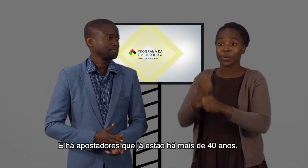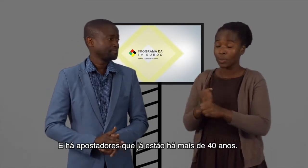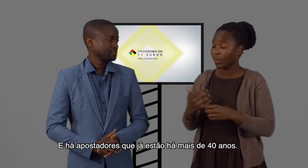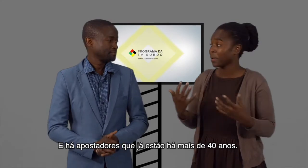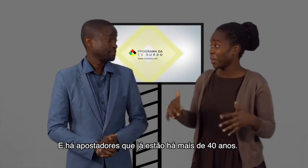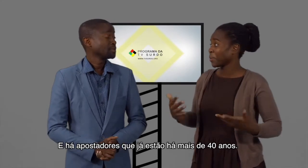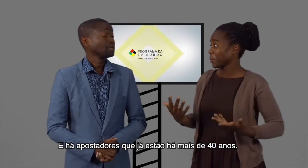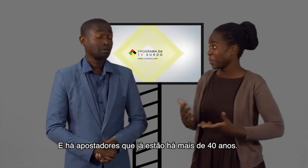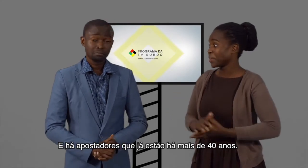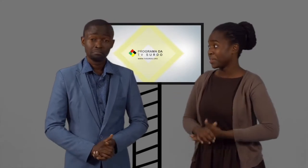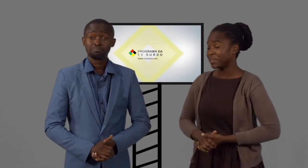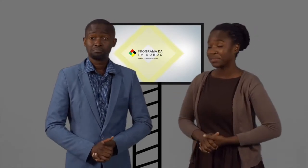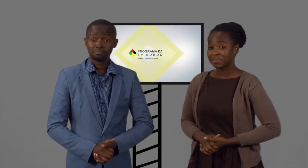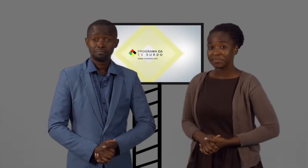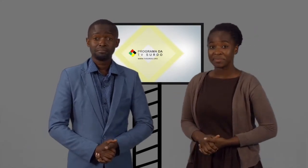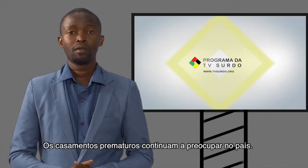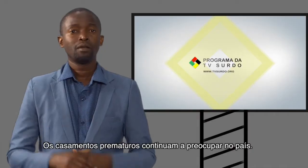40 anos.